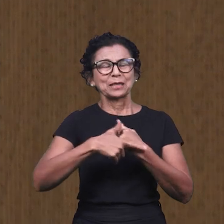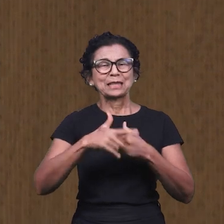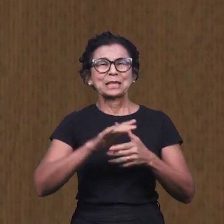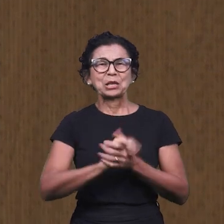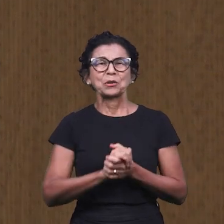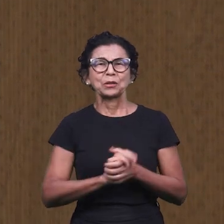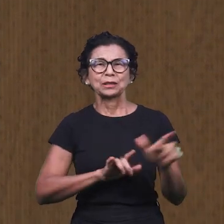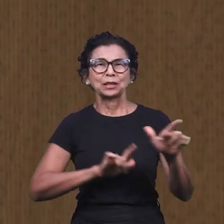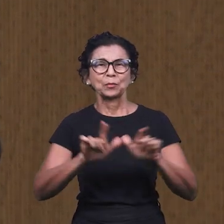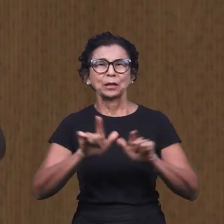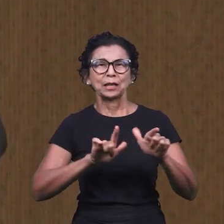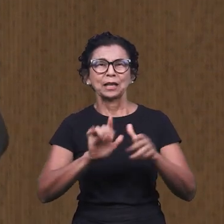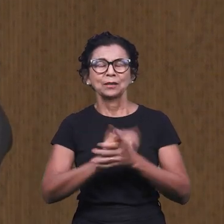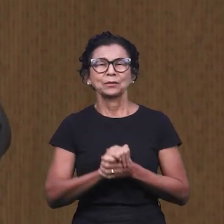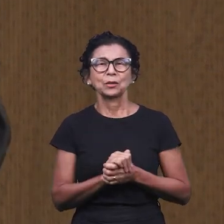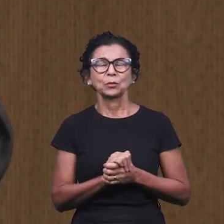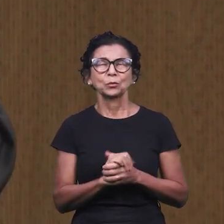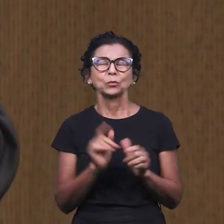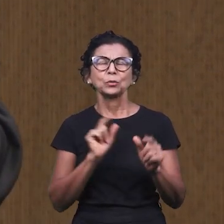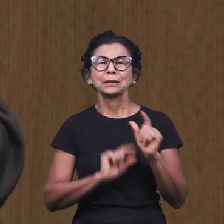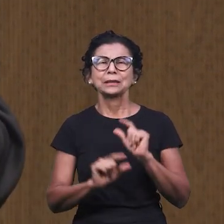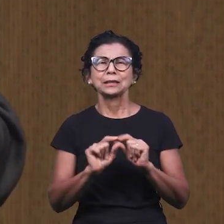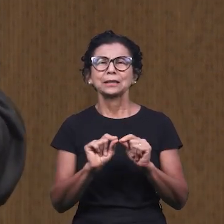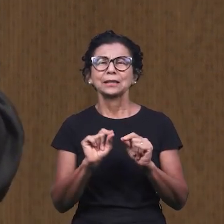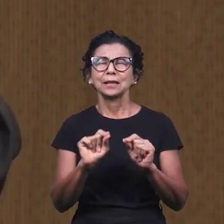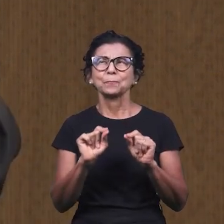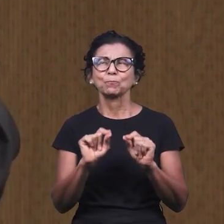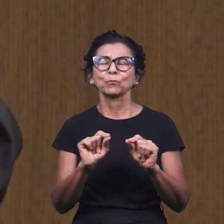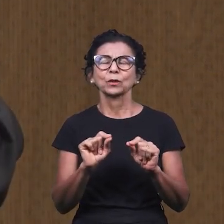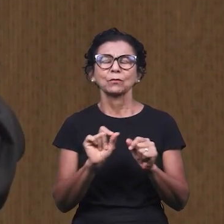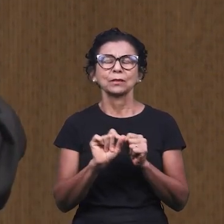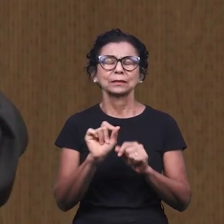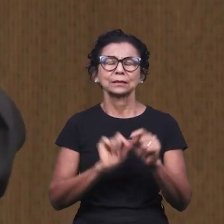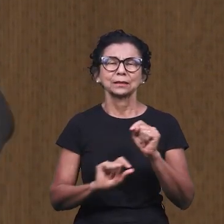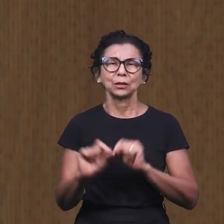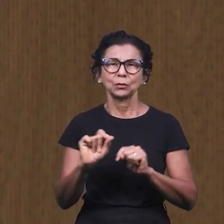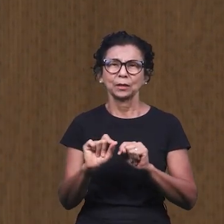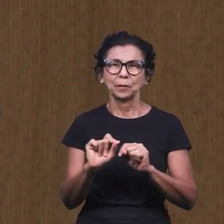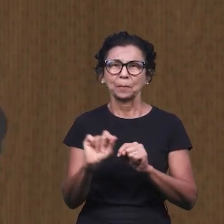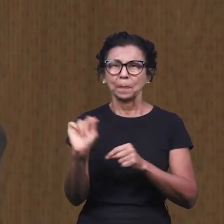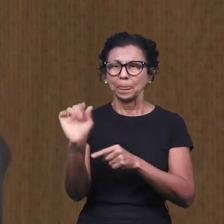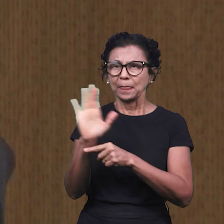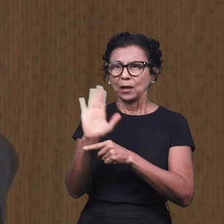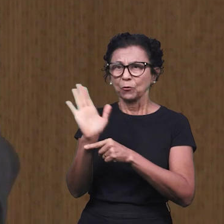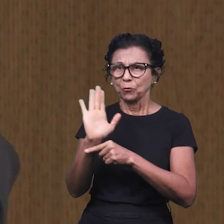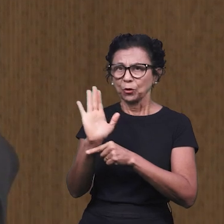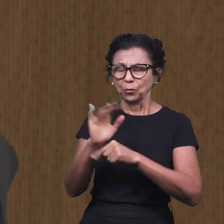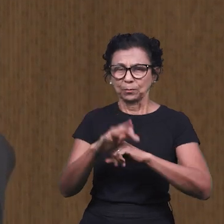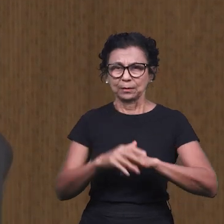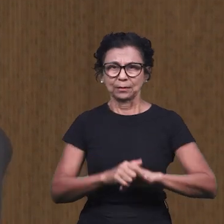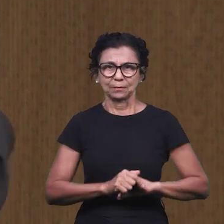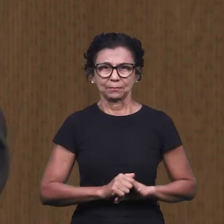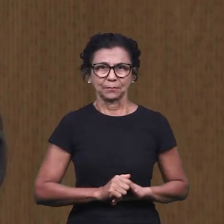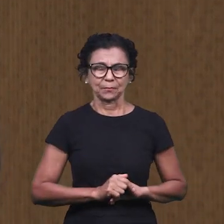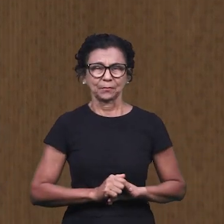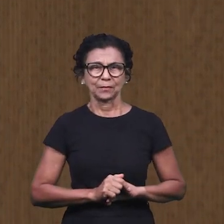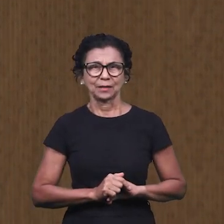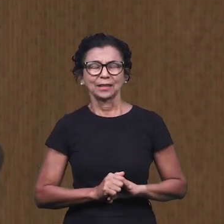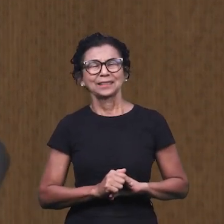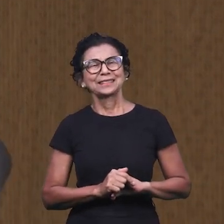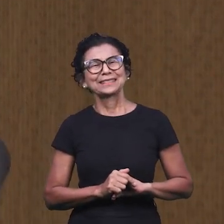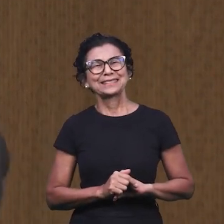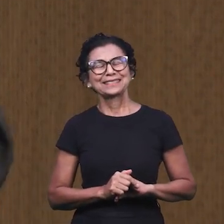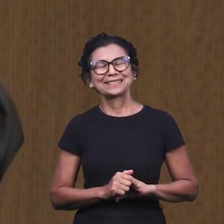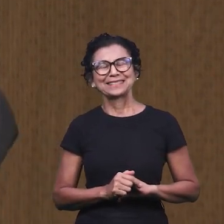de telecine? Ele operava aqueles projetores de filme 16mm. Por quê? A sessão da